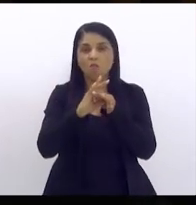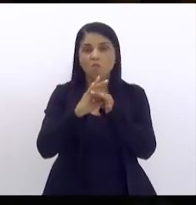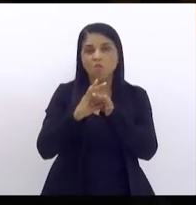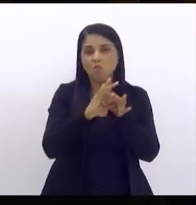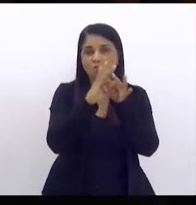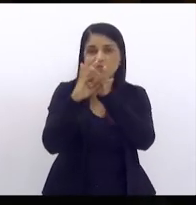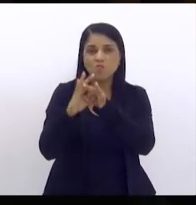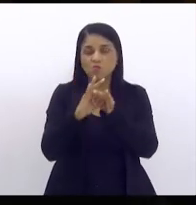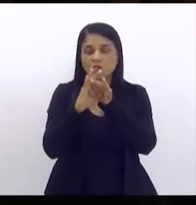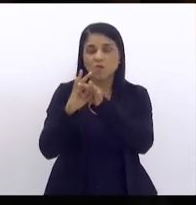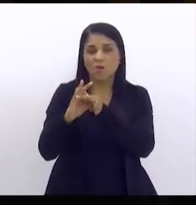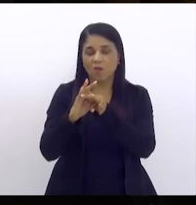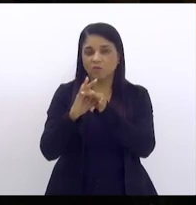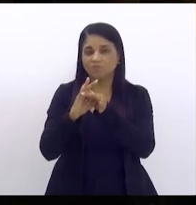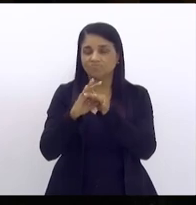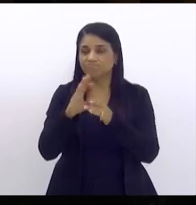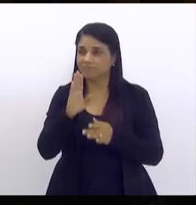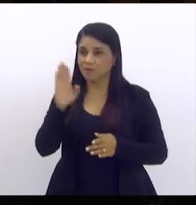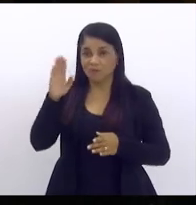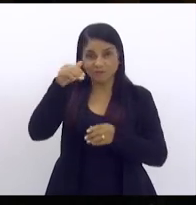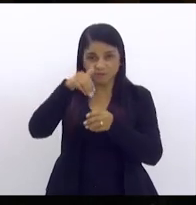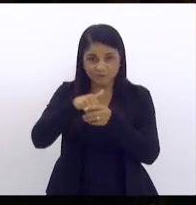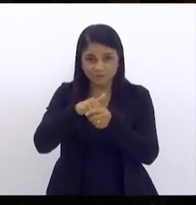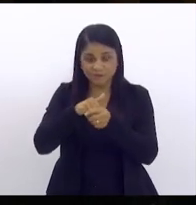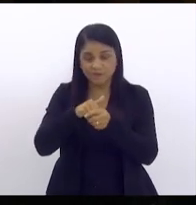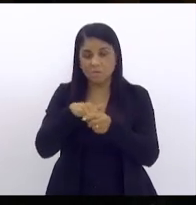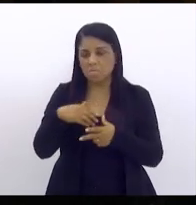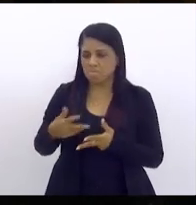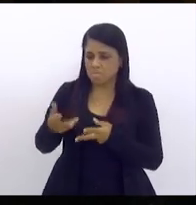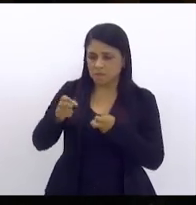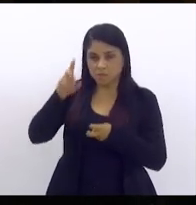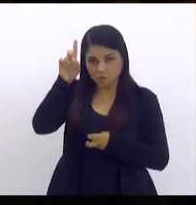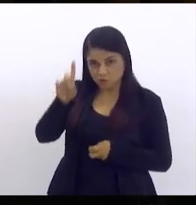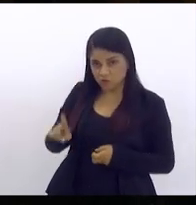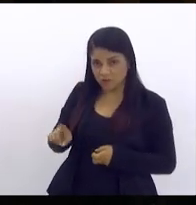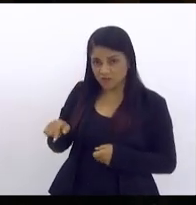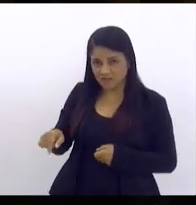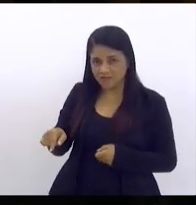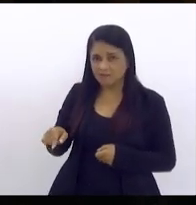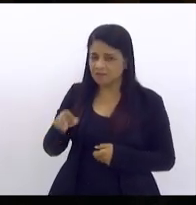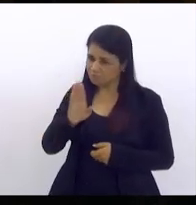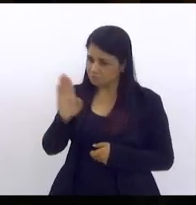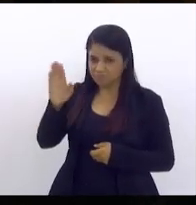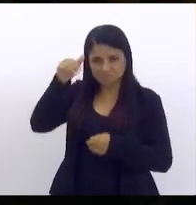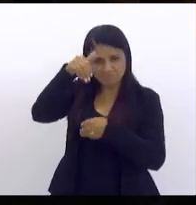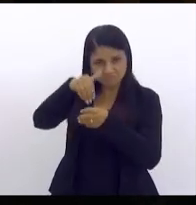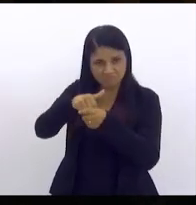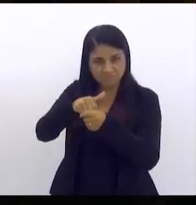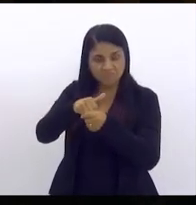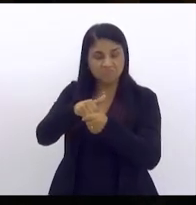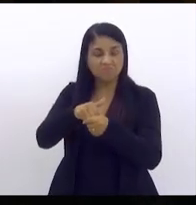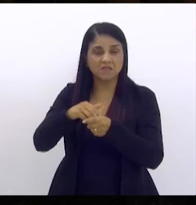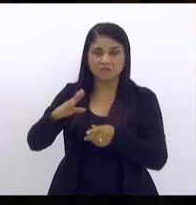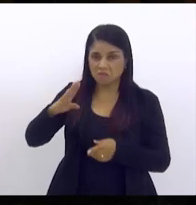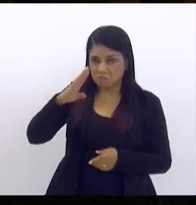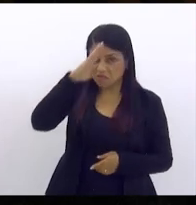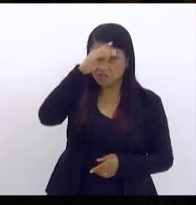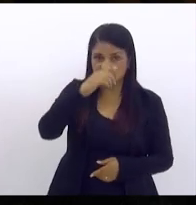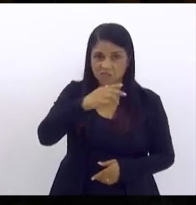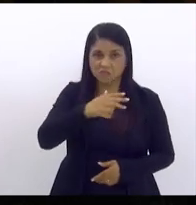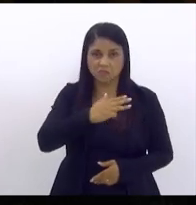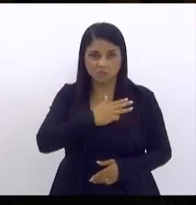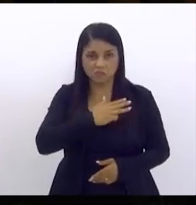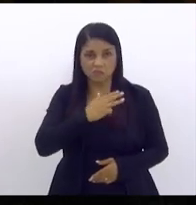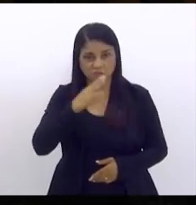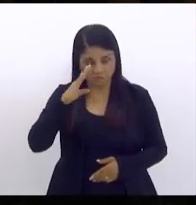Na última legislatura, a gente percebeu que a direita, embora consagrada nas urnas graças ao presidente Bolsonaro, não teve